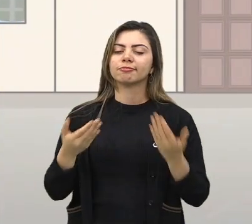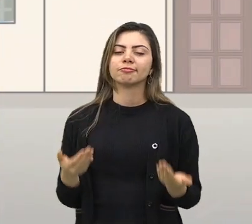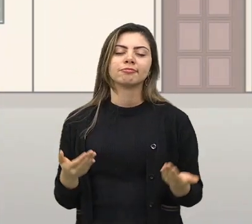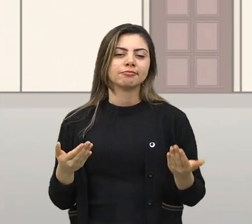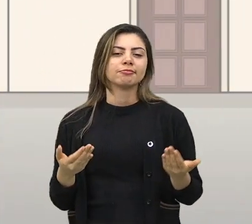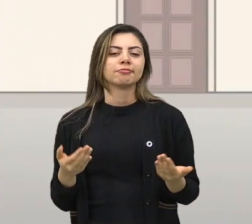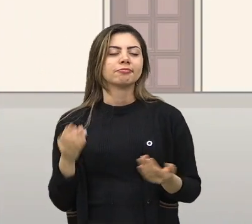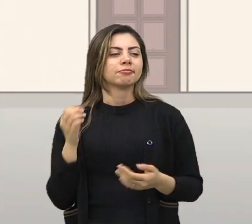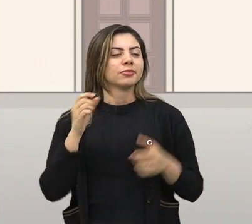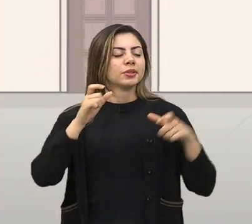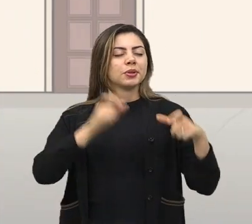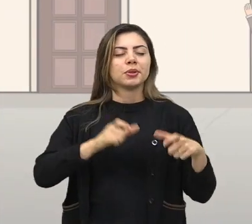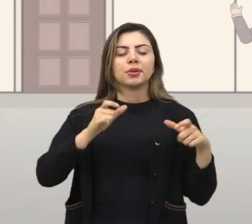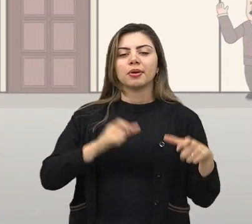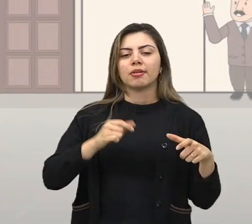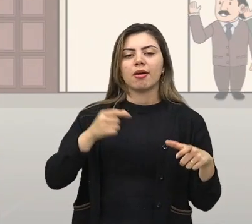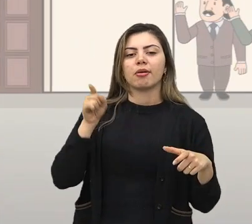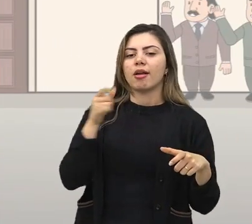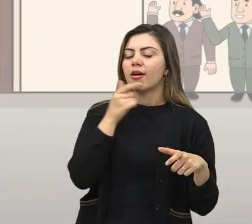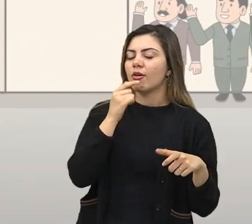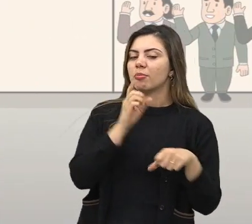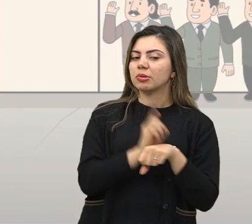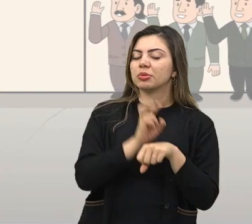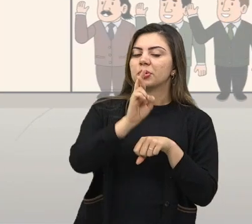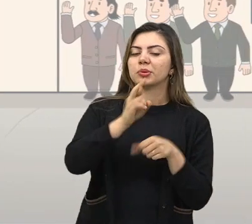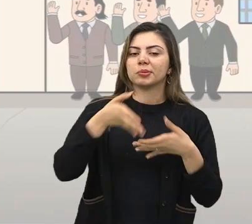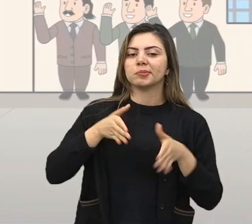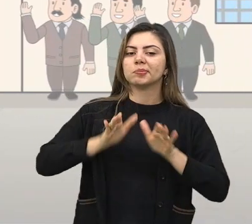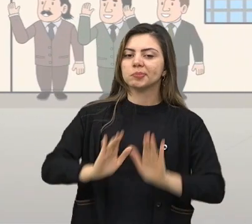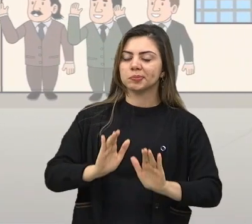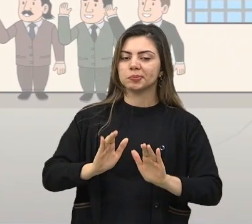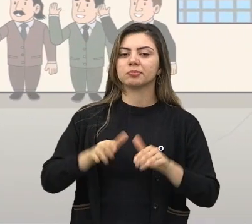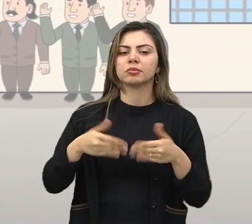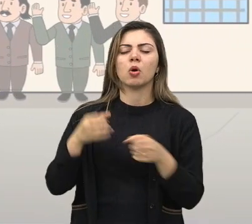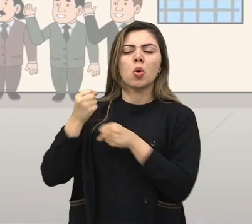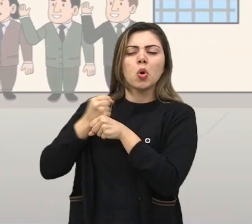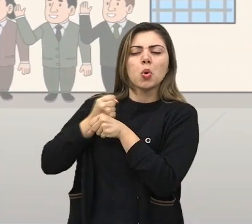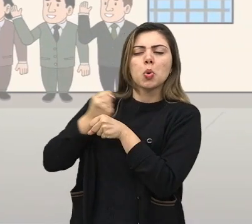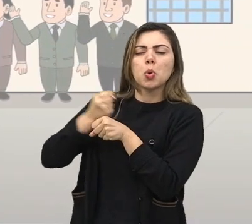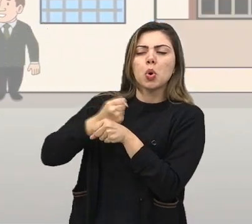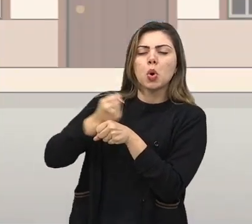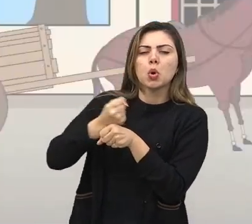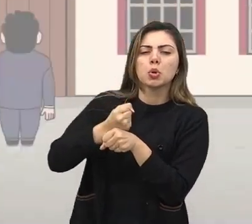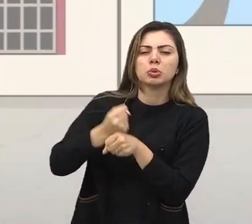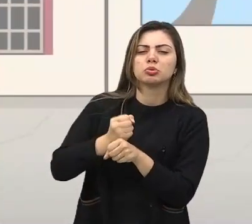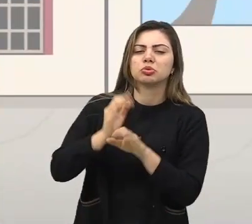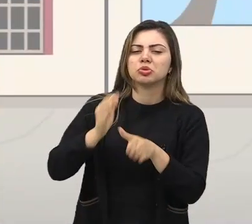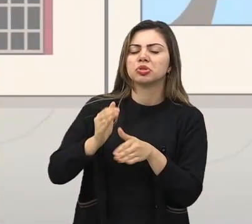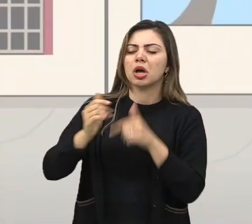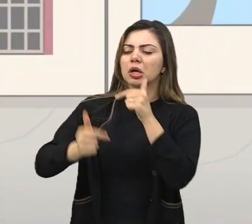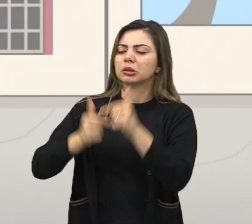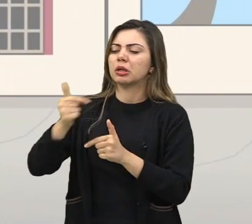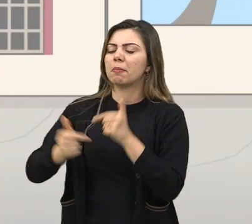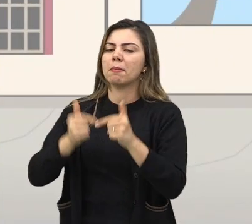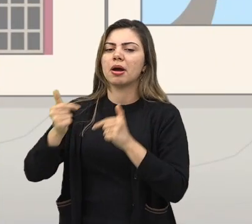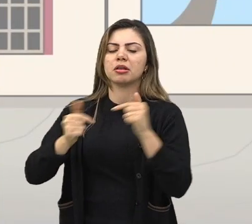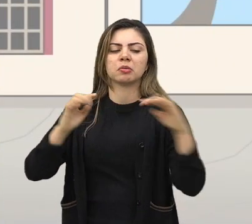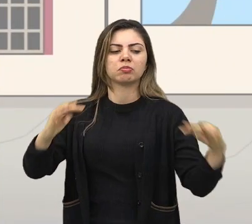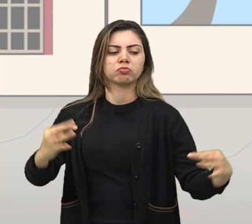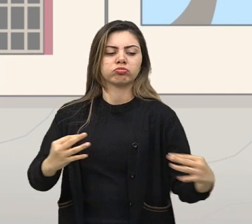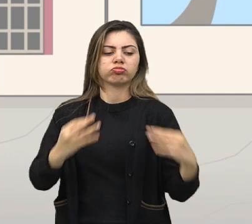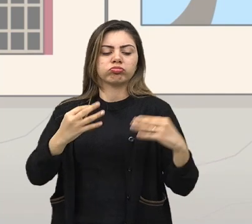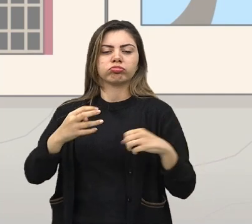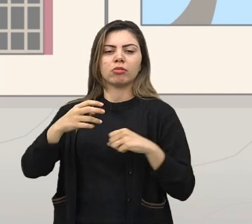Itaguaí, terra natal do ilustre Dr. Simão Bacamarte. Depois de anos conquistando o respeito como médico renomado